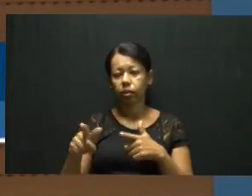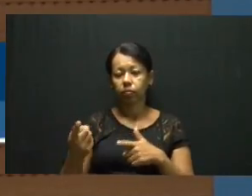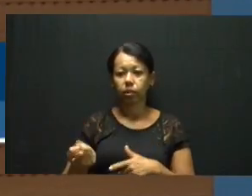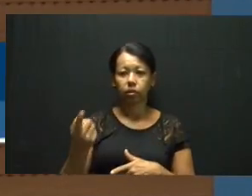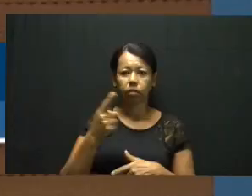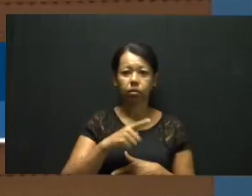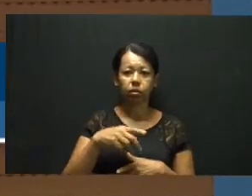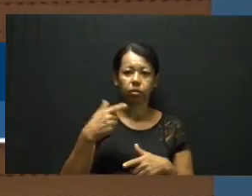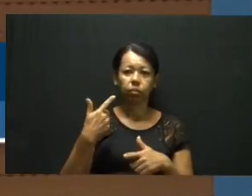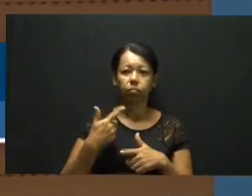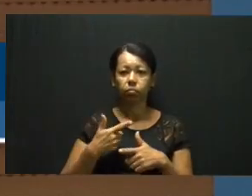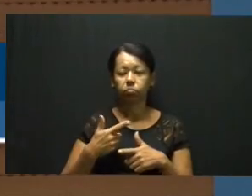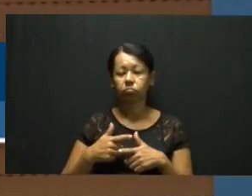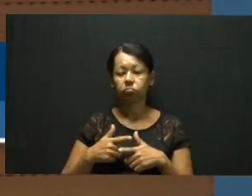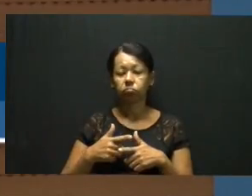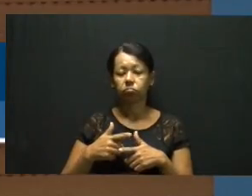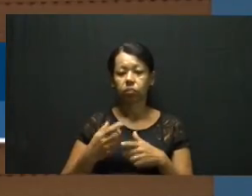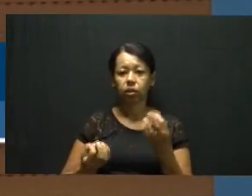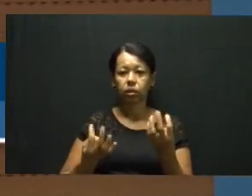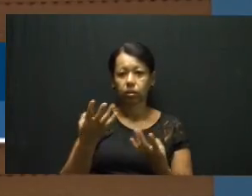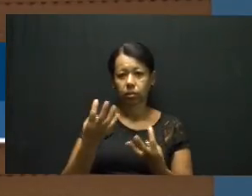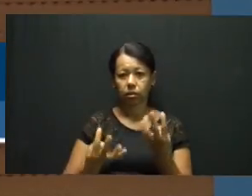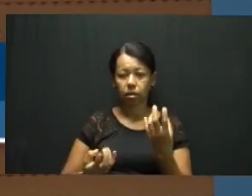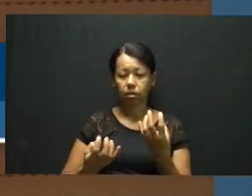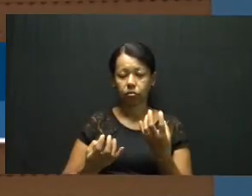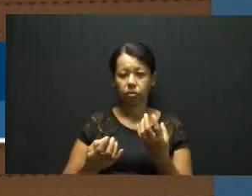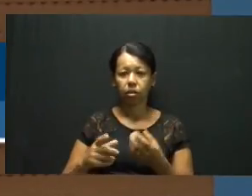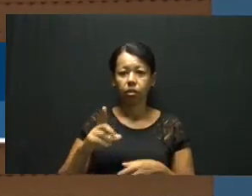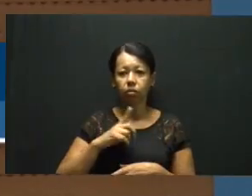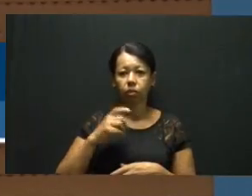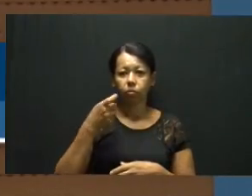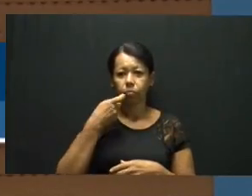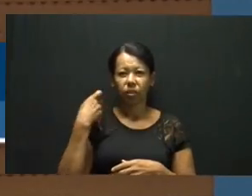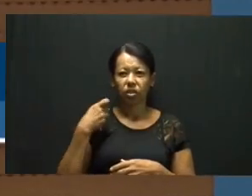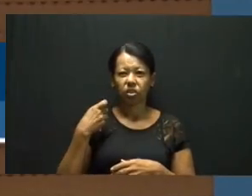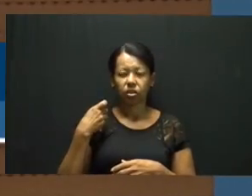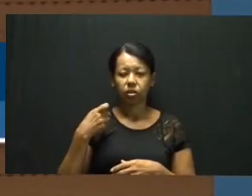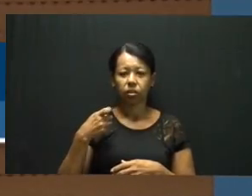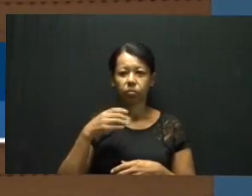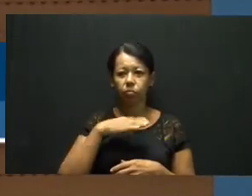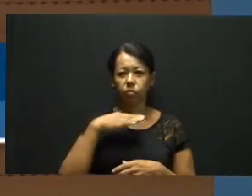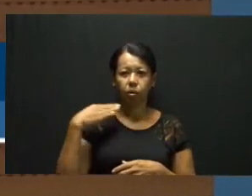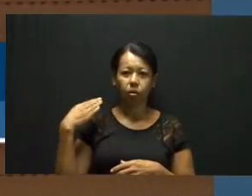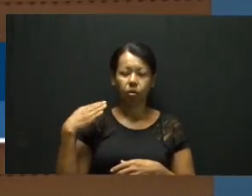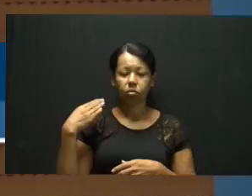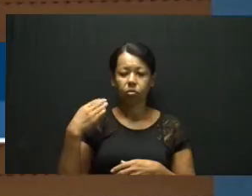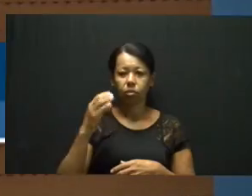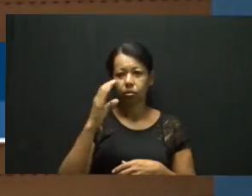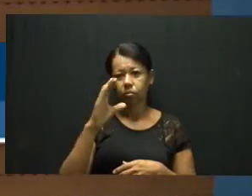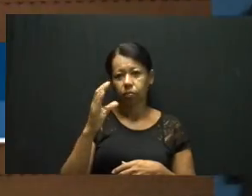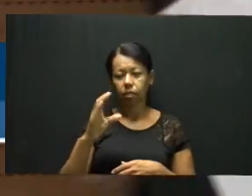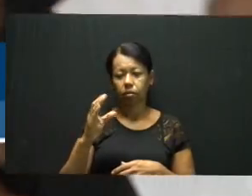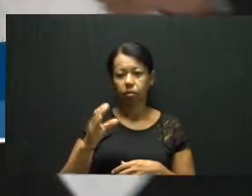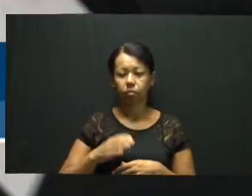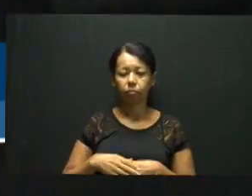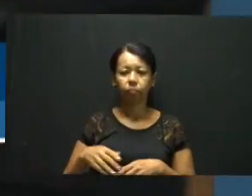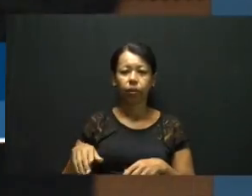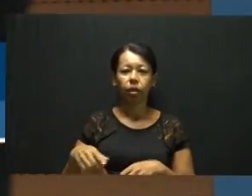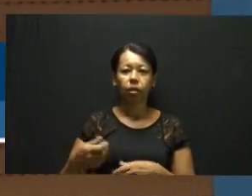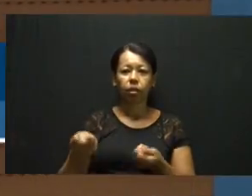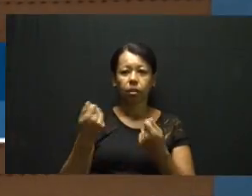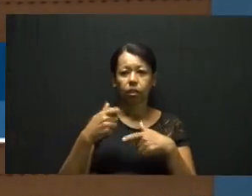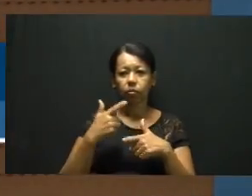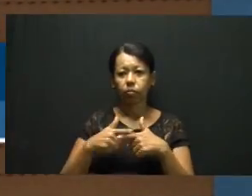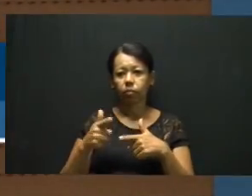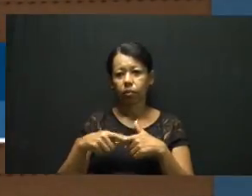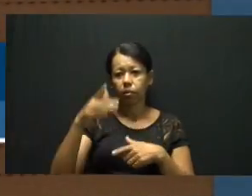nessa tragédia ambiental. Tivemos toneladas de peixes mortos no rio Cubatão e no rio Casqueiro, afetando a vida de